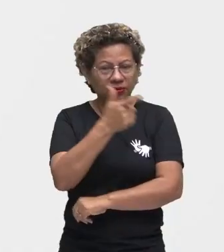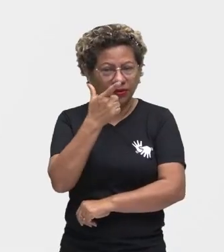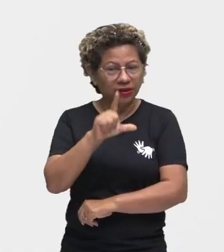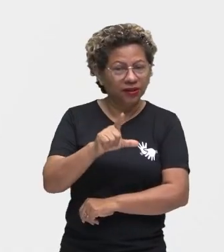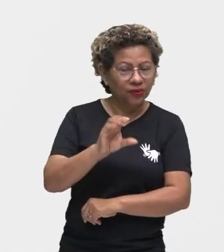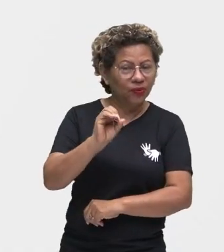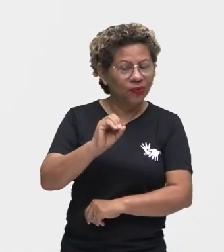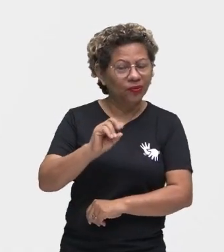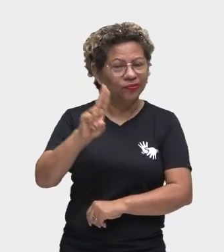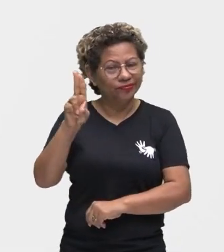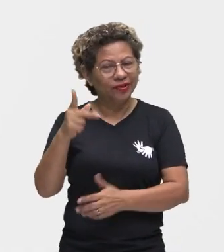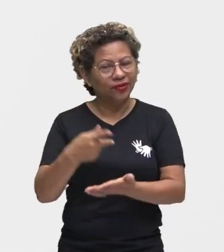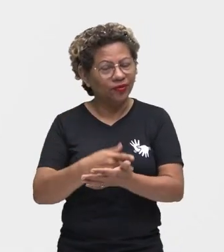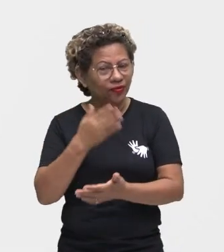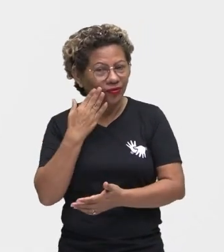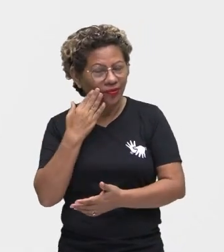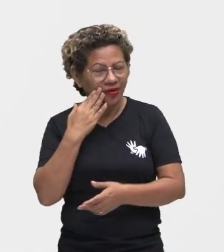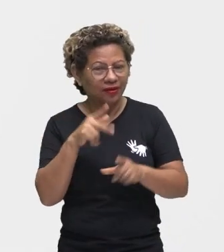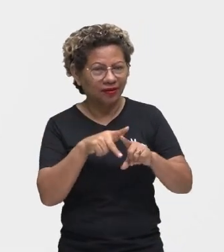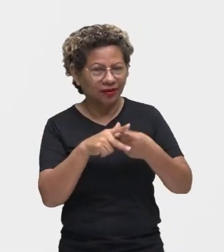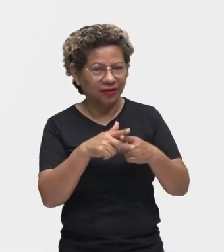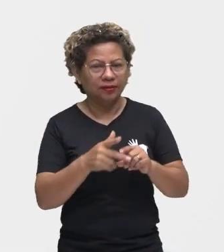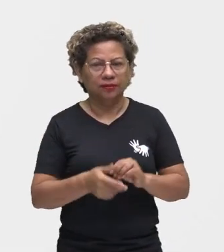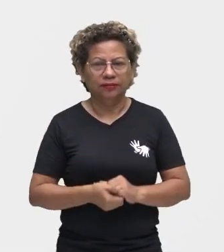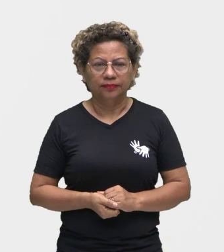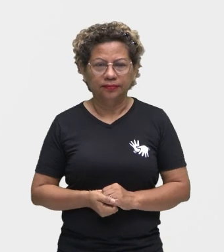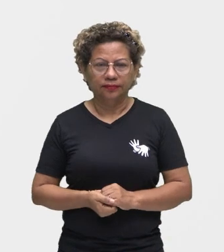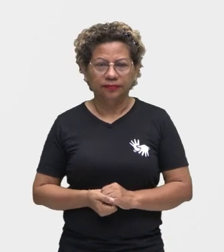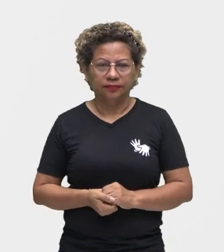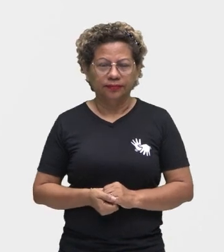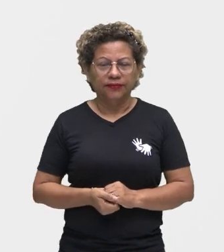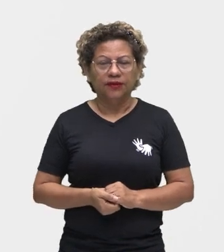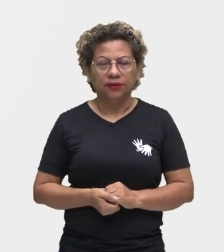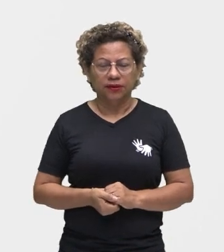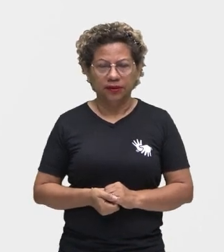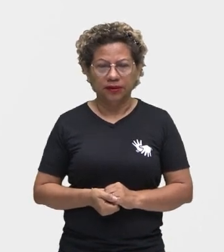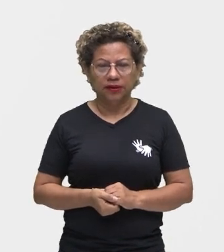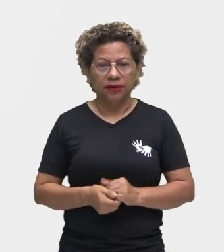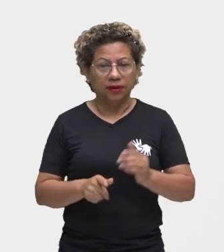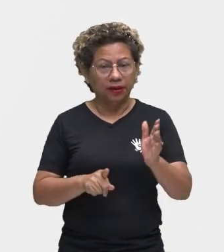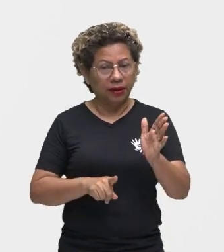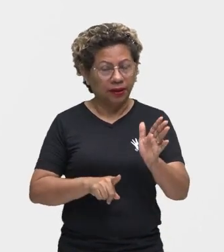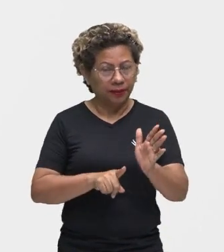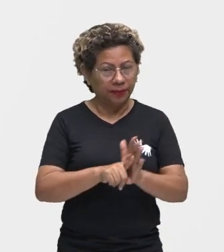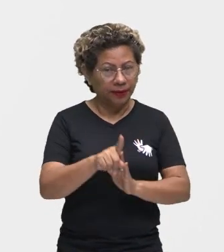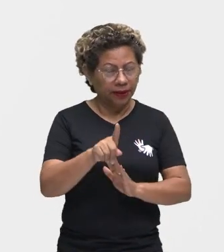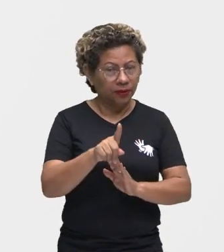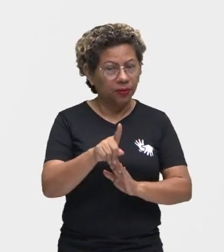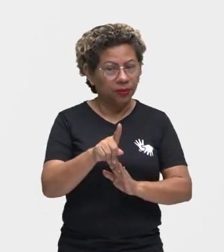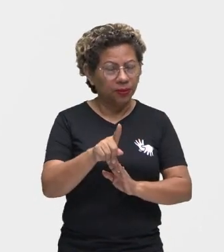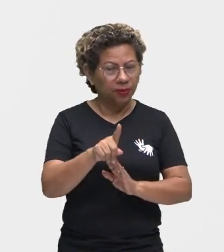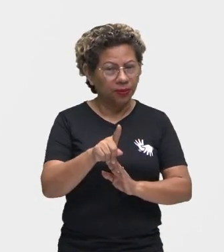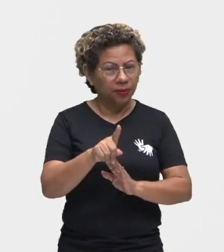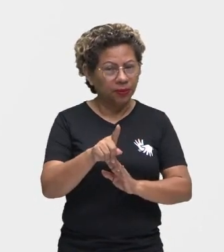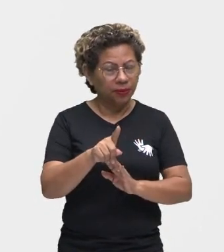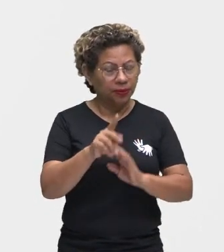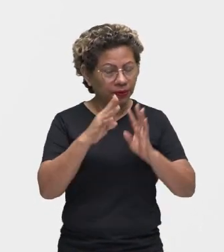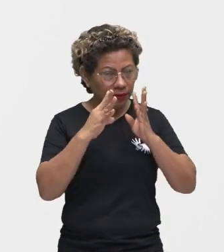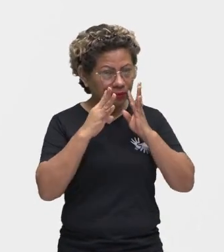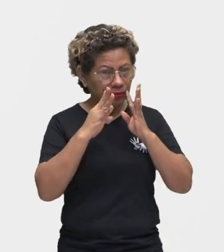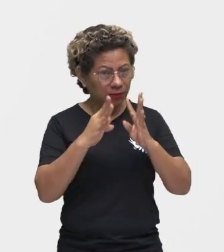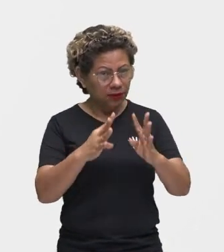questão? Na questão é o seguinte, a frase é a seguinte: estruturas responsáveis